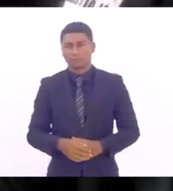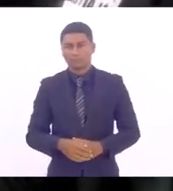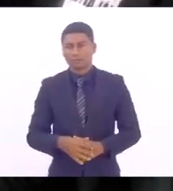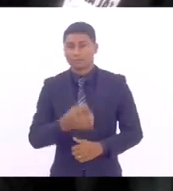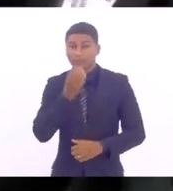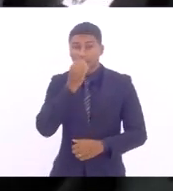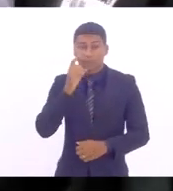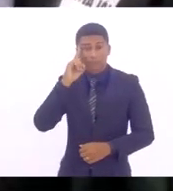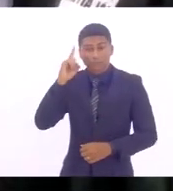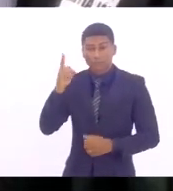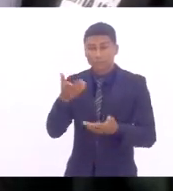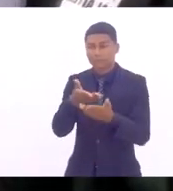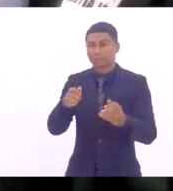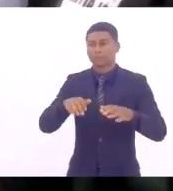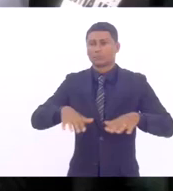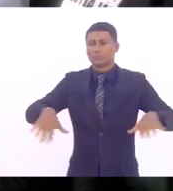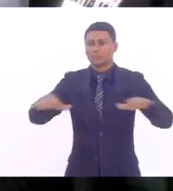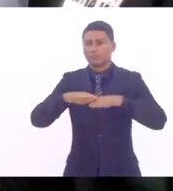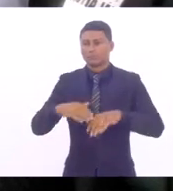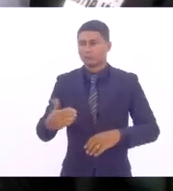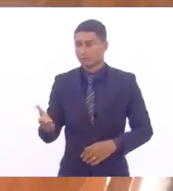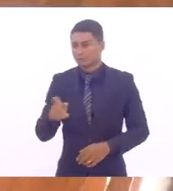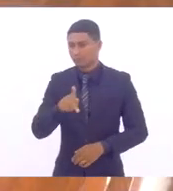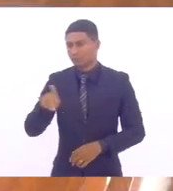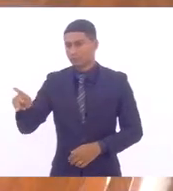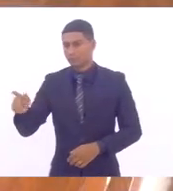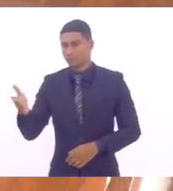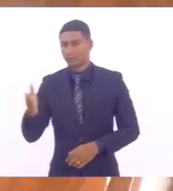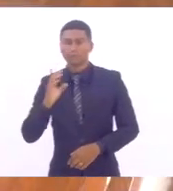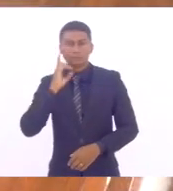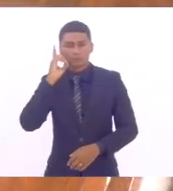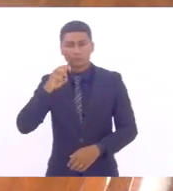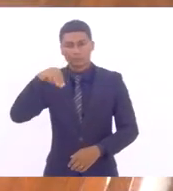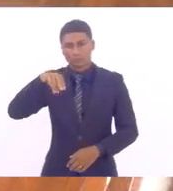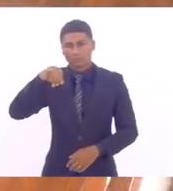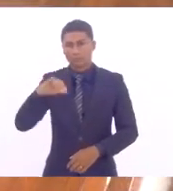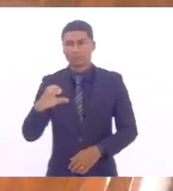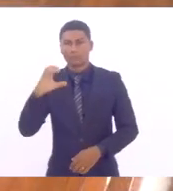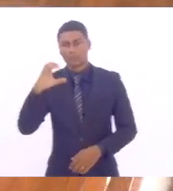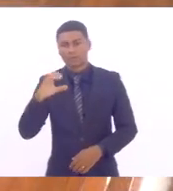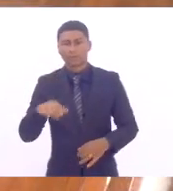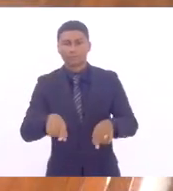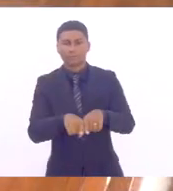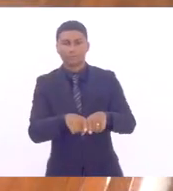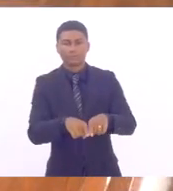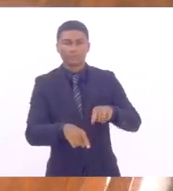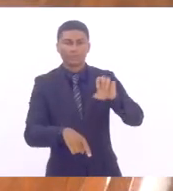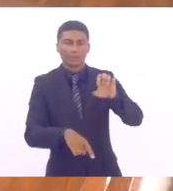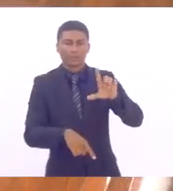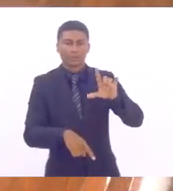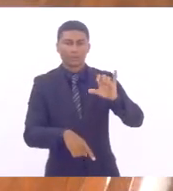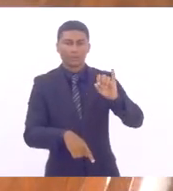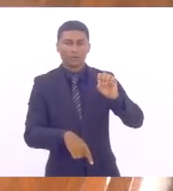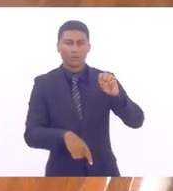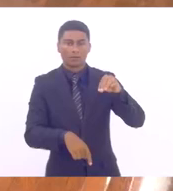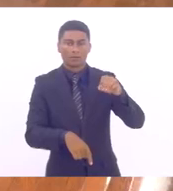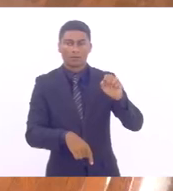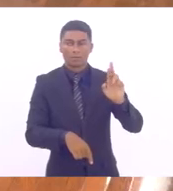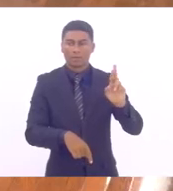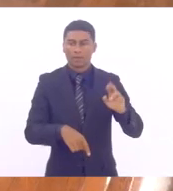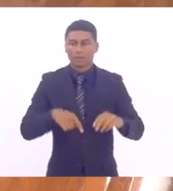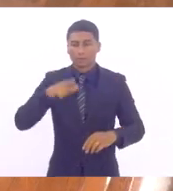Bom dia a todos, bom dia, senhor presidente. Deputado Carlos Mink, deputado Eliomar Coelho, deputado Luiz